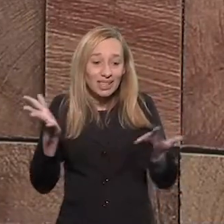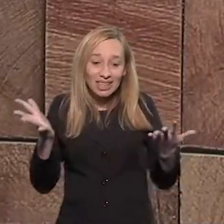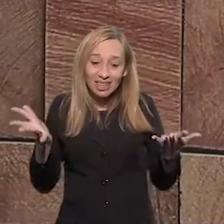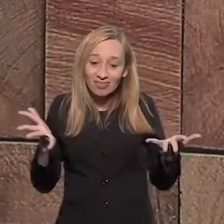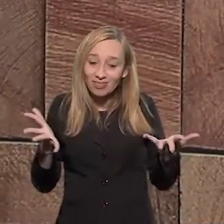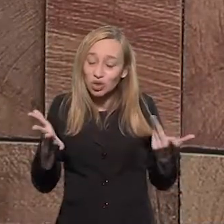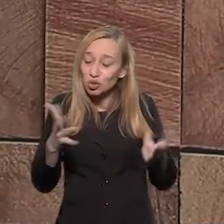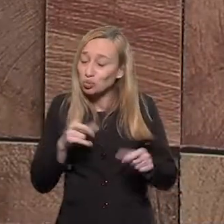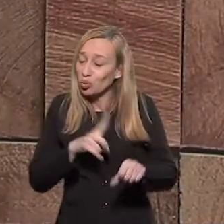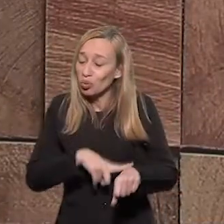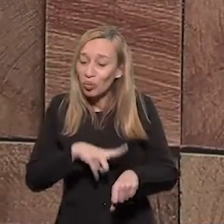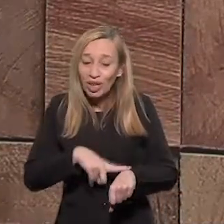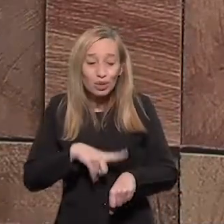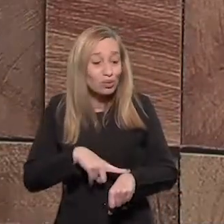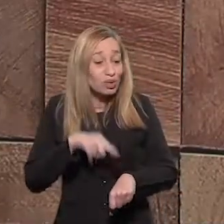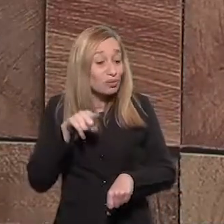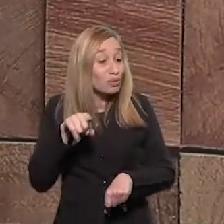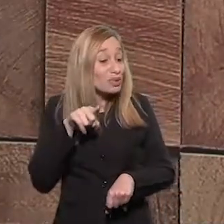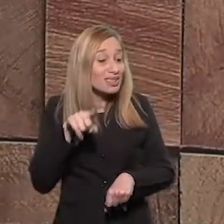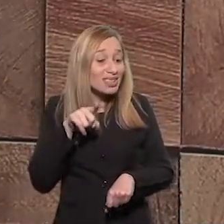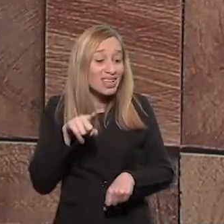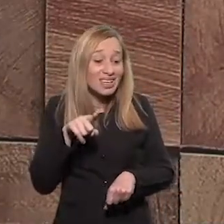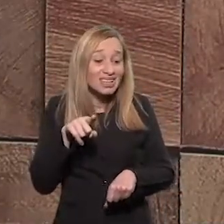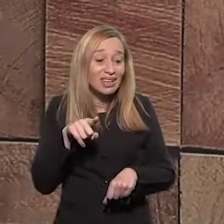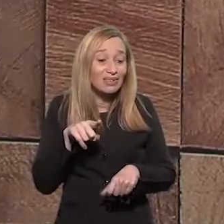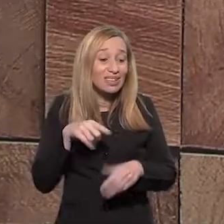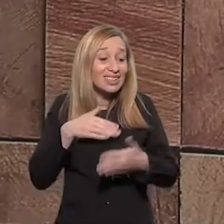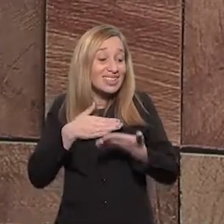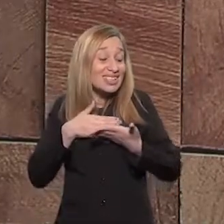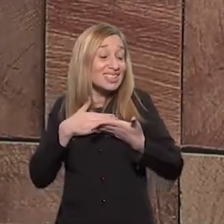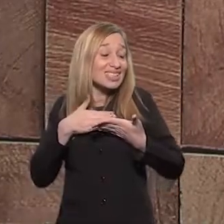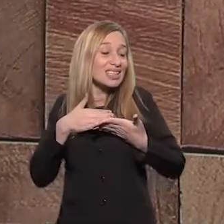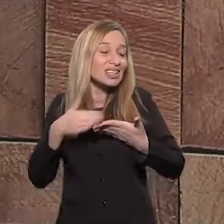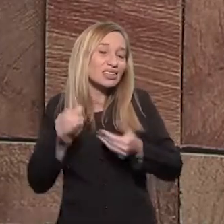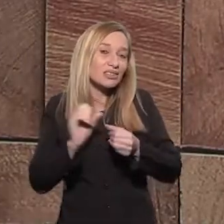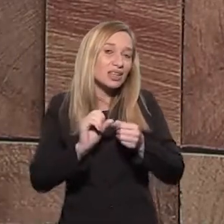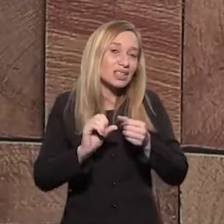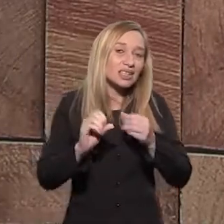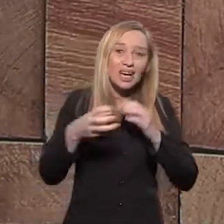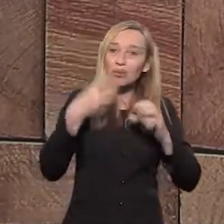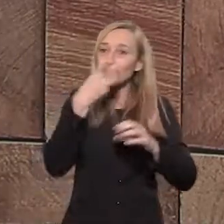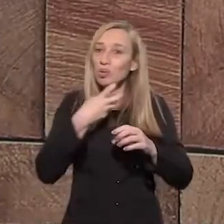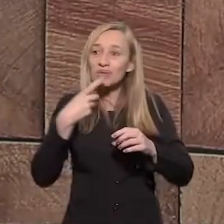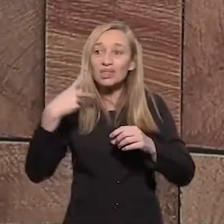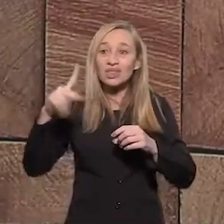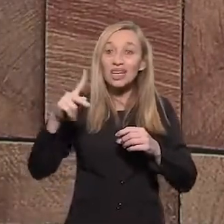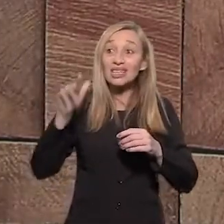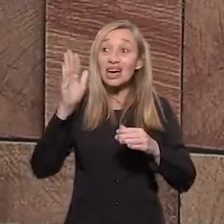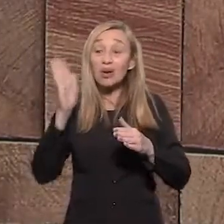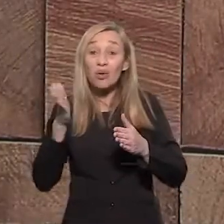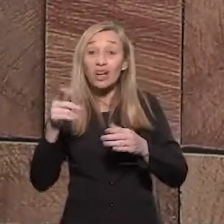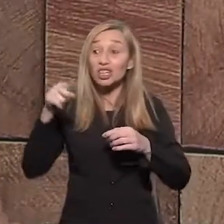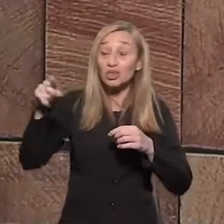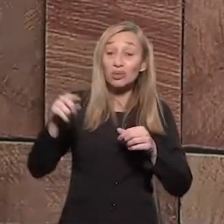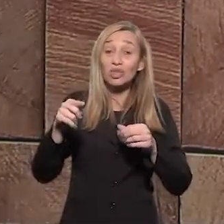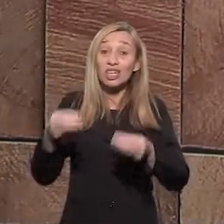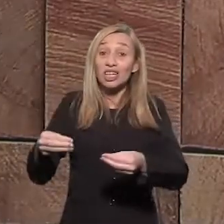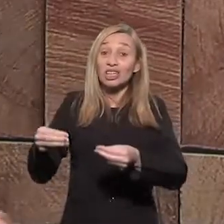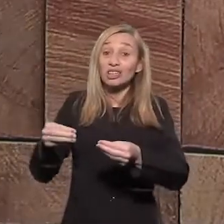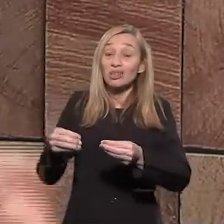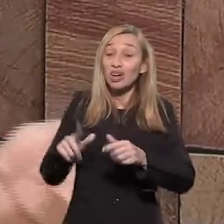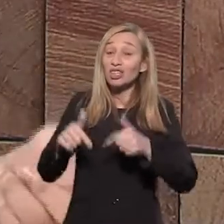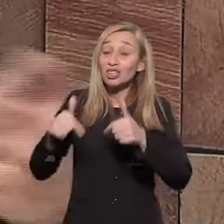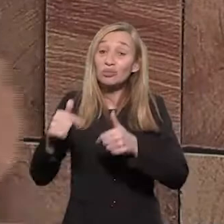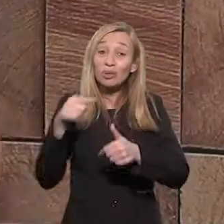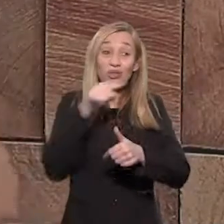lembra de momentos em que você estava se movendo para fazer música por causa de músicas desses caras e de repente eles estão se movendo para fazer uma